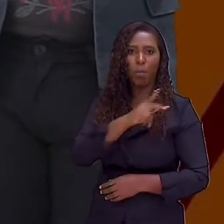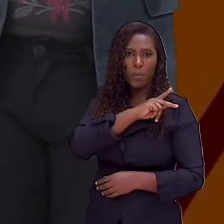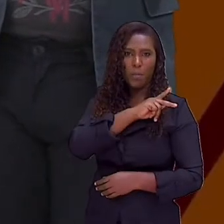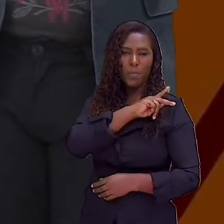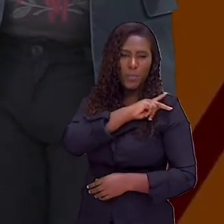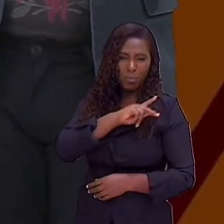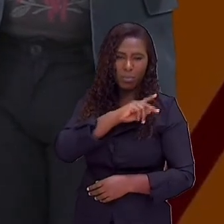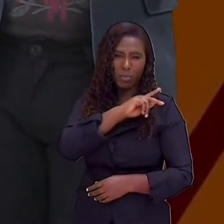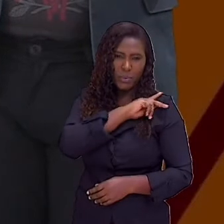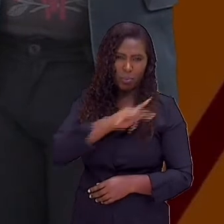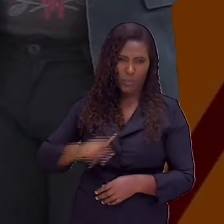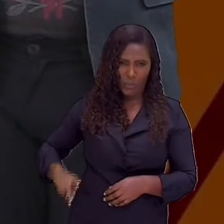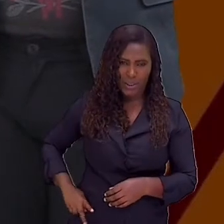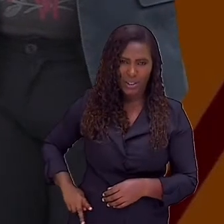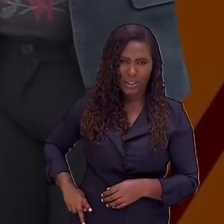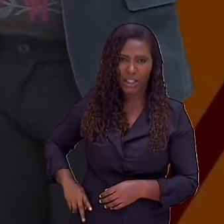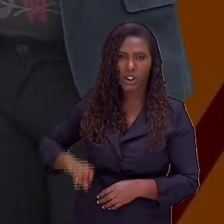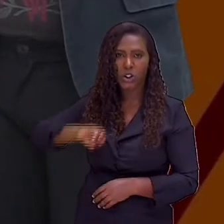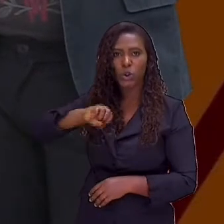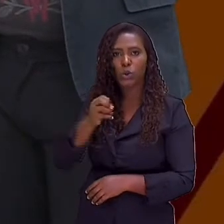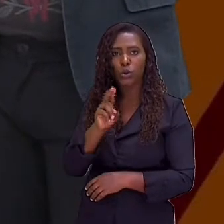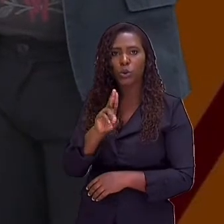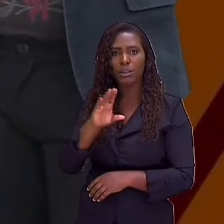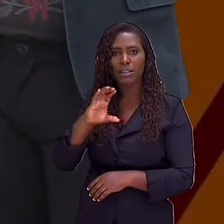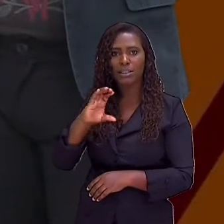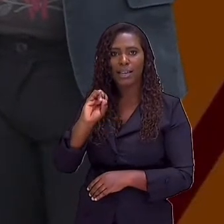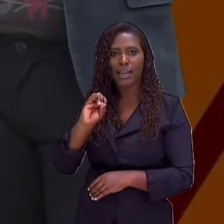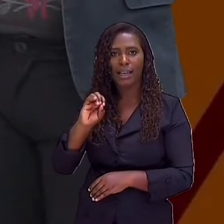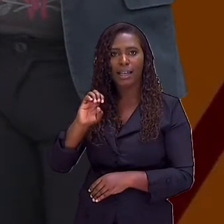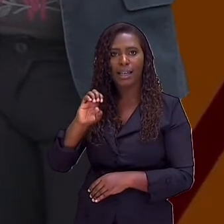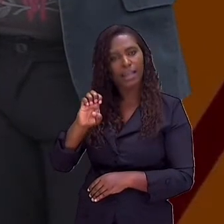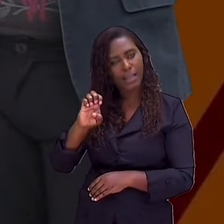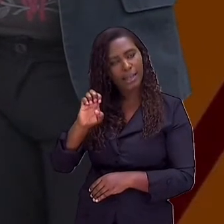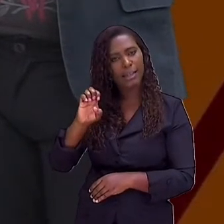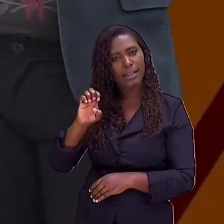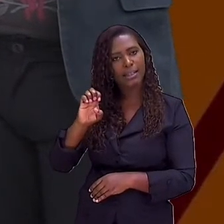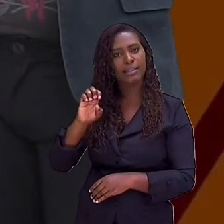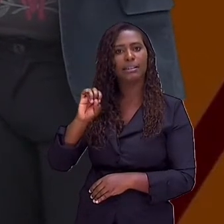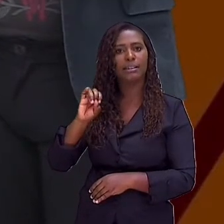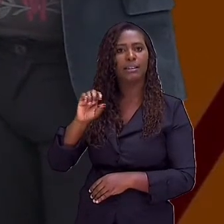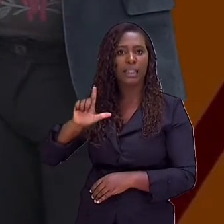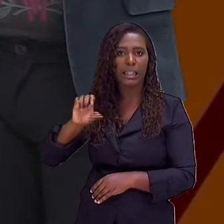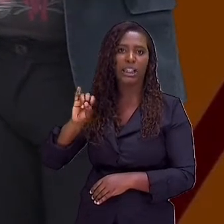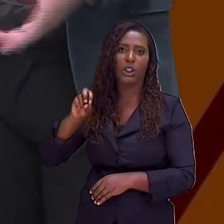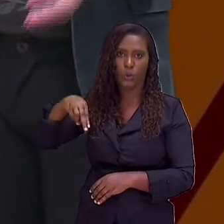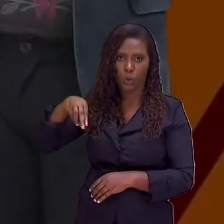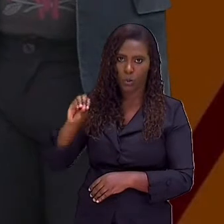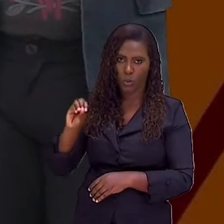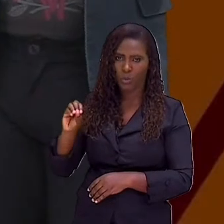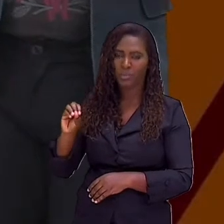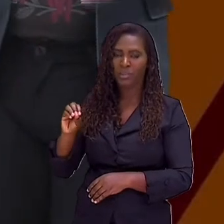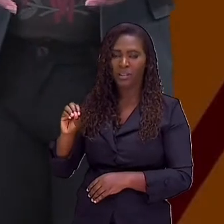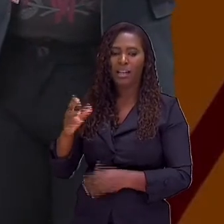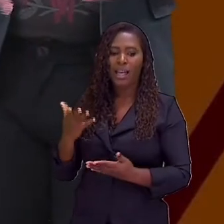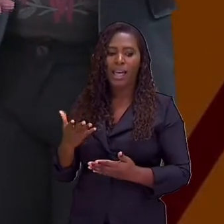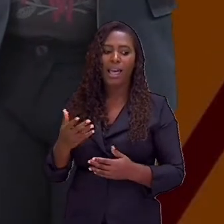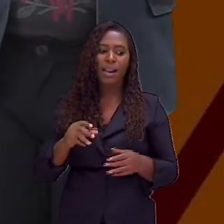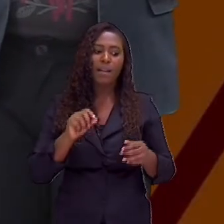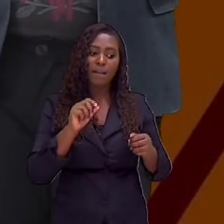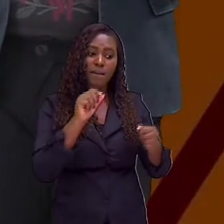para Brasília. A cidade de Niterói perde o posto de capital e a cidade do Rio